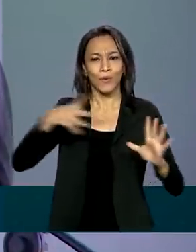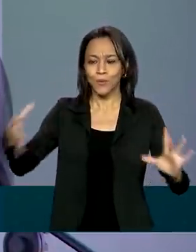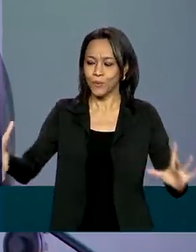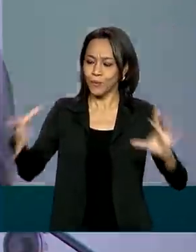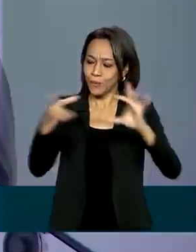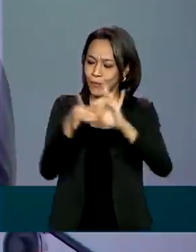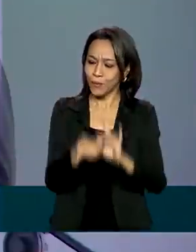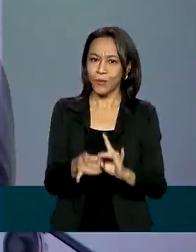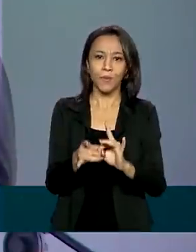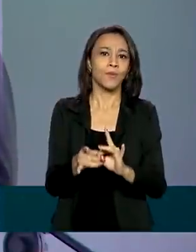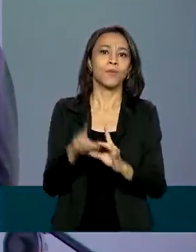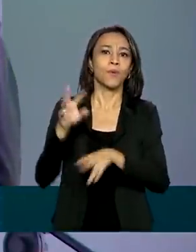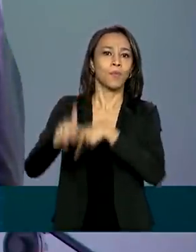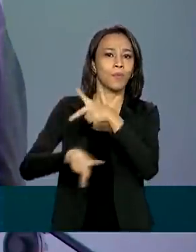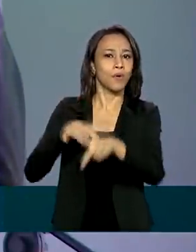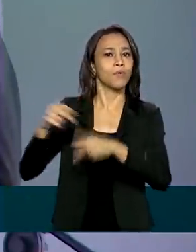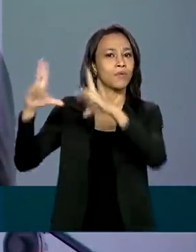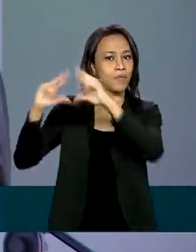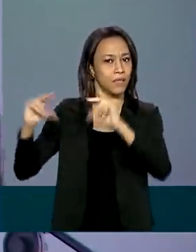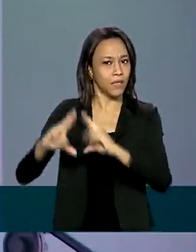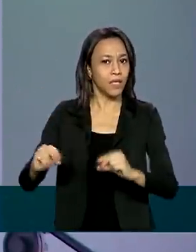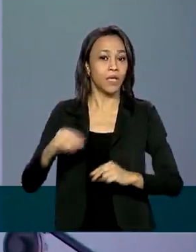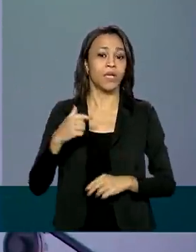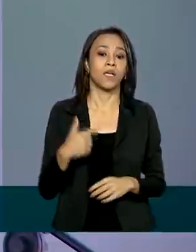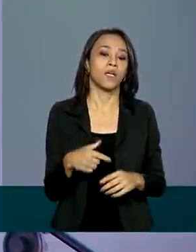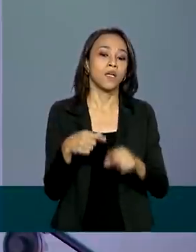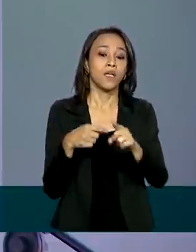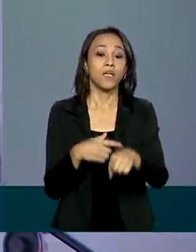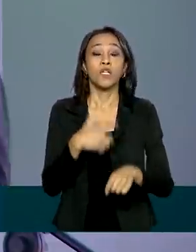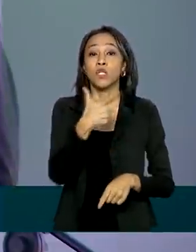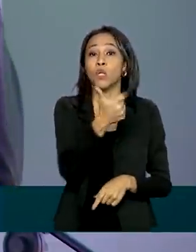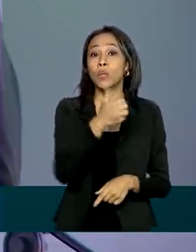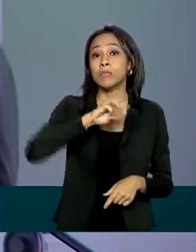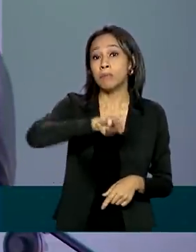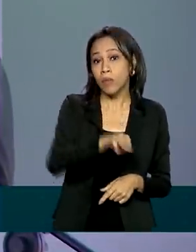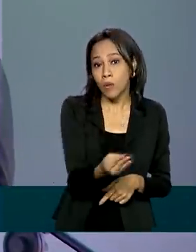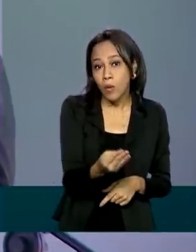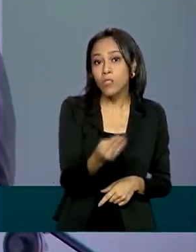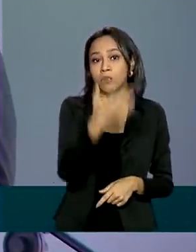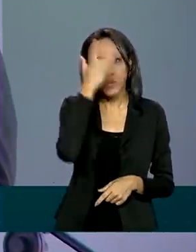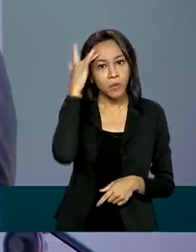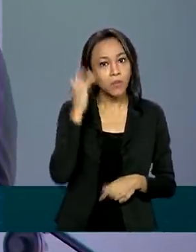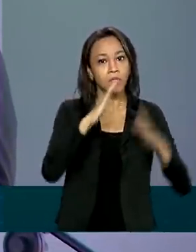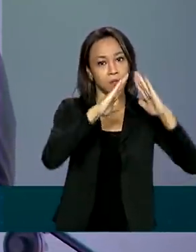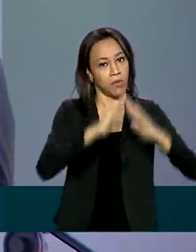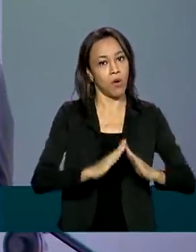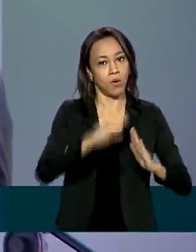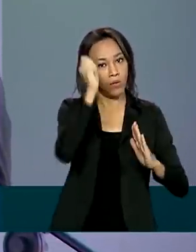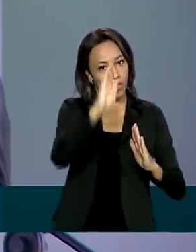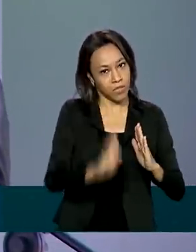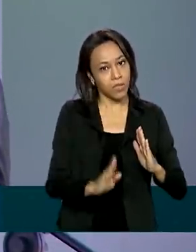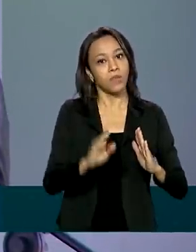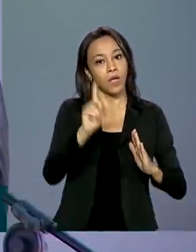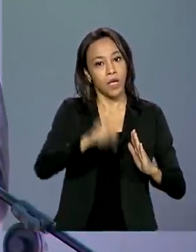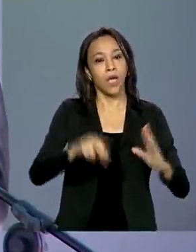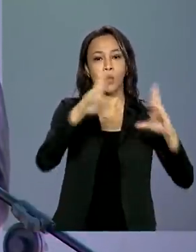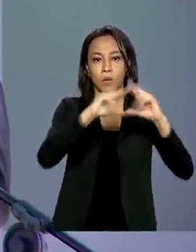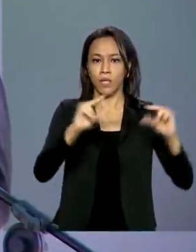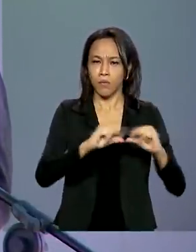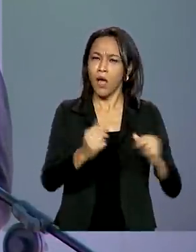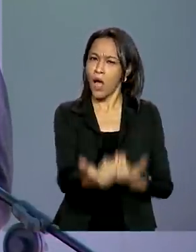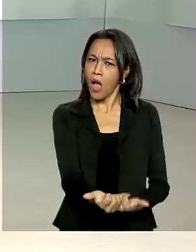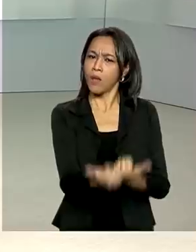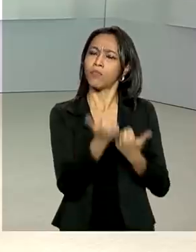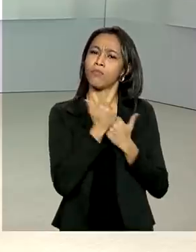com o Líbano. Os 12 milhões de descendentes libaneses estão no Brasil, contribuem e muito com a nossa